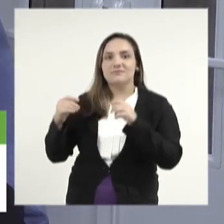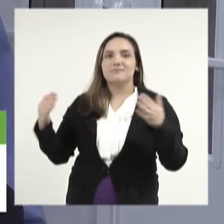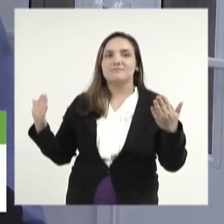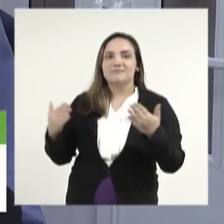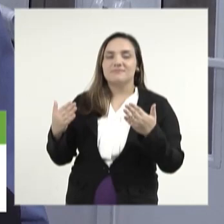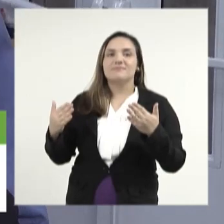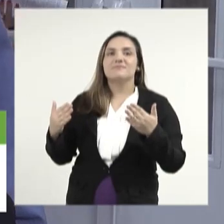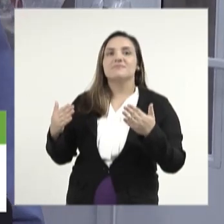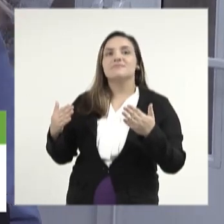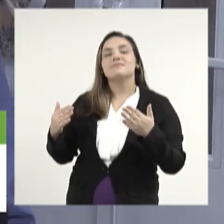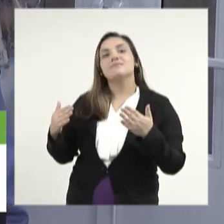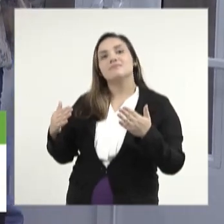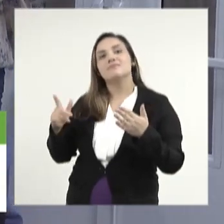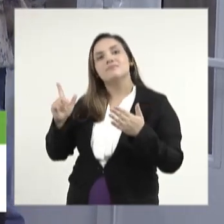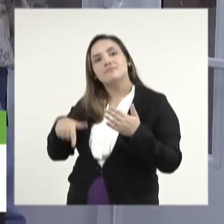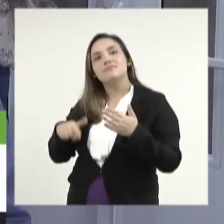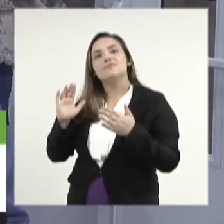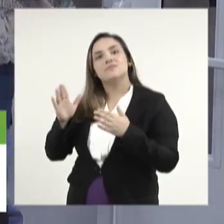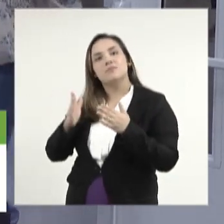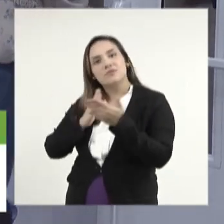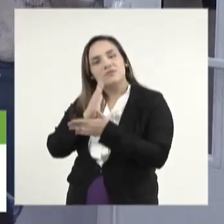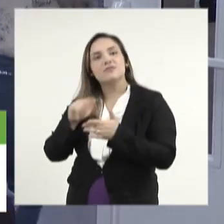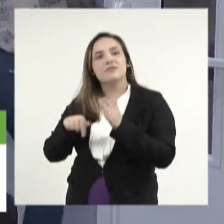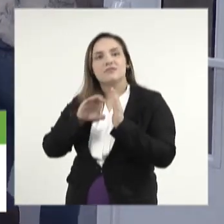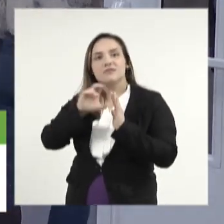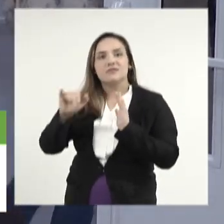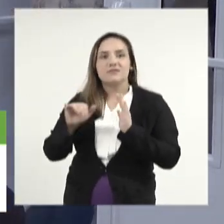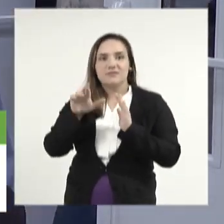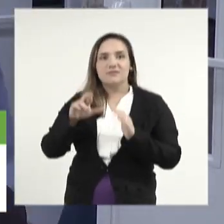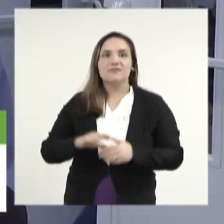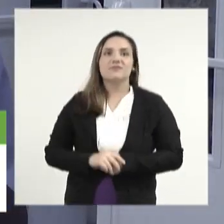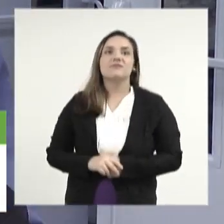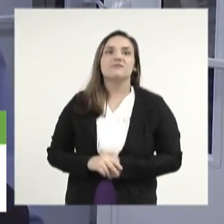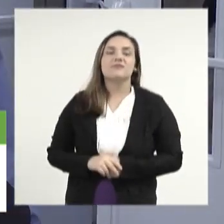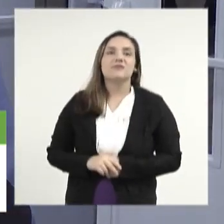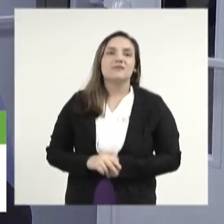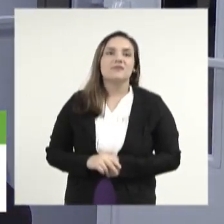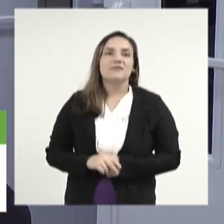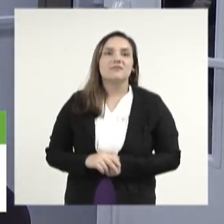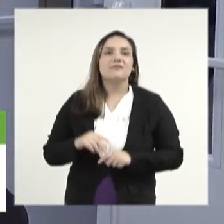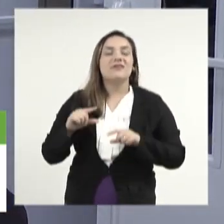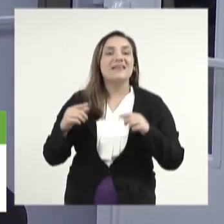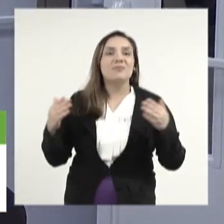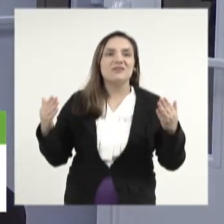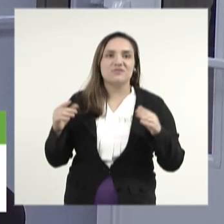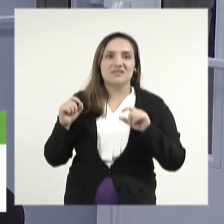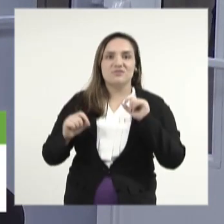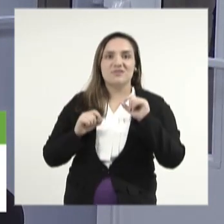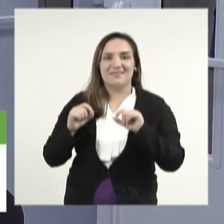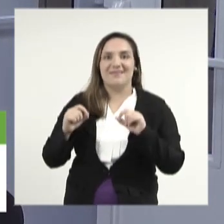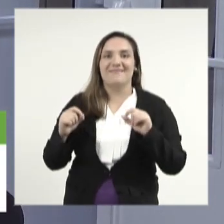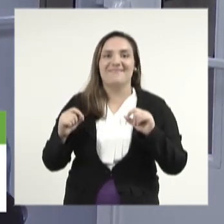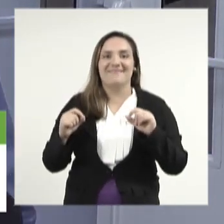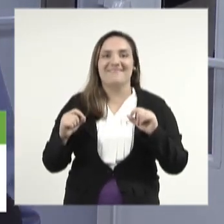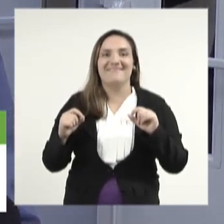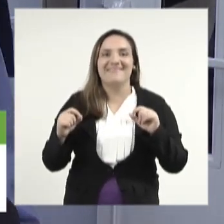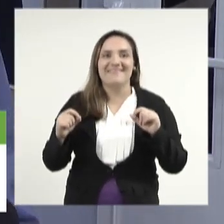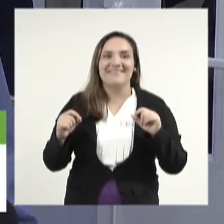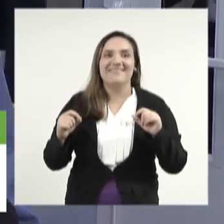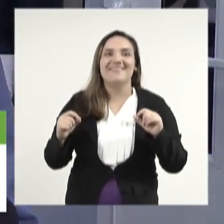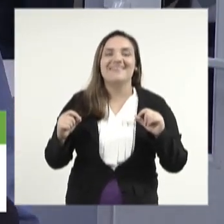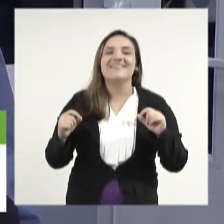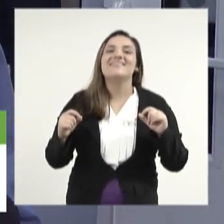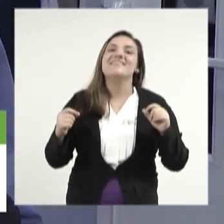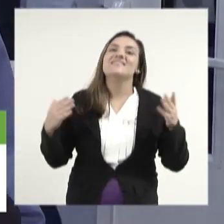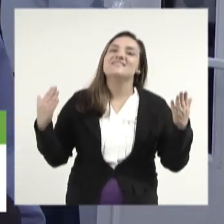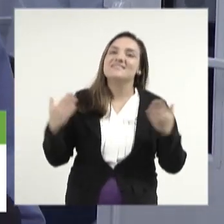do Executivo. Aqui na CCJR a gente analisa a constitucionalidade e a juridicidade do projeto. Então, foi analisado